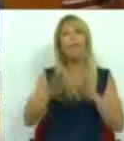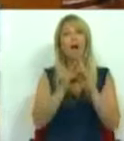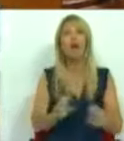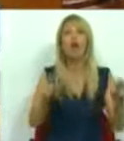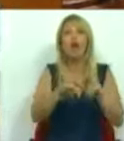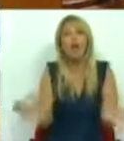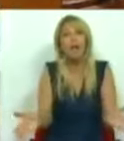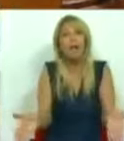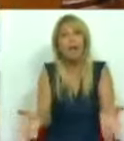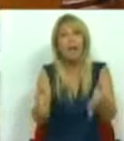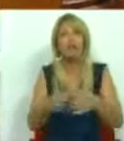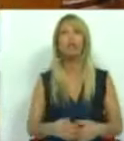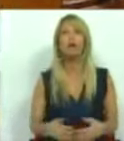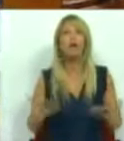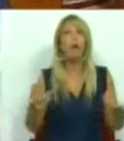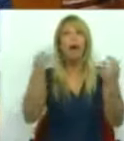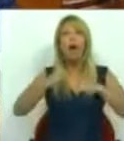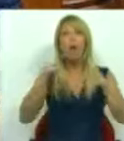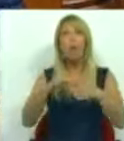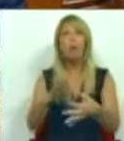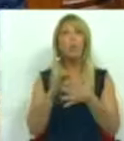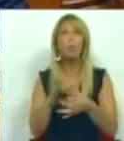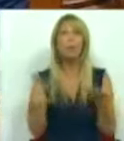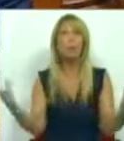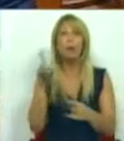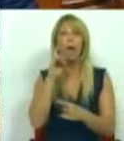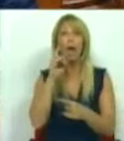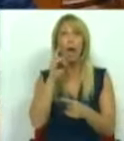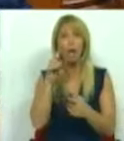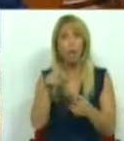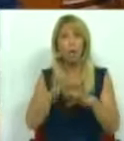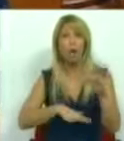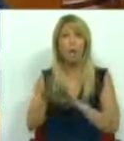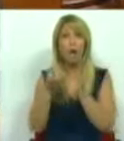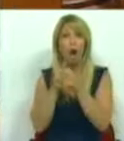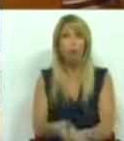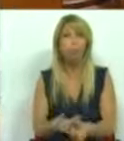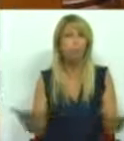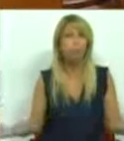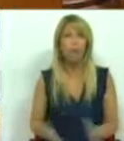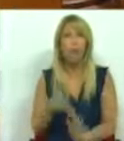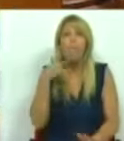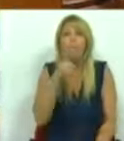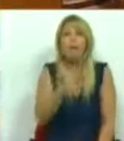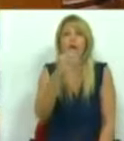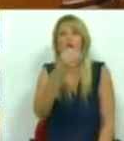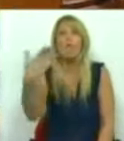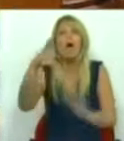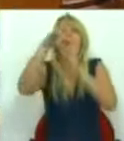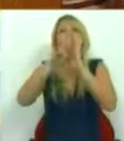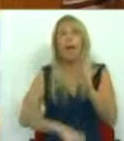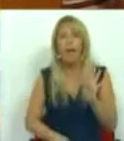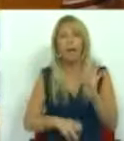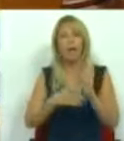os acordos de cooperação que não há garantias que venham a ser estabelecidos, as 1001 regras obtusas que impõem condições